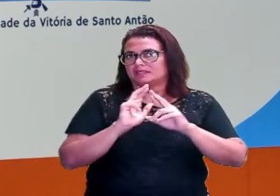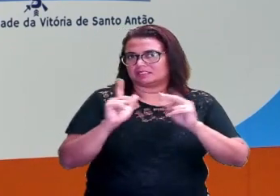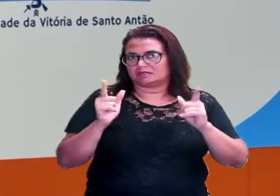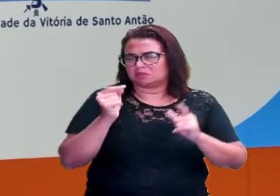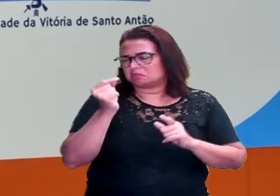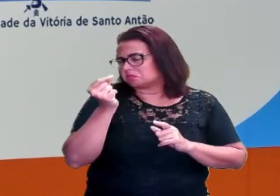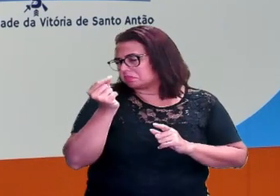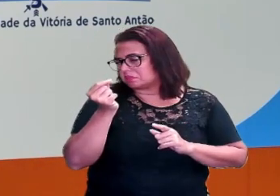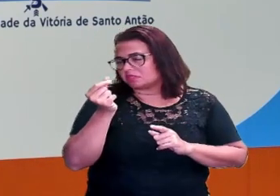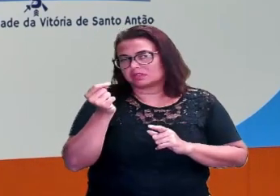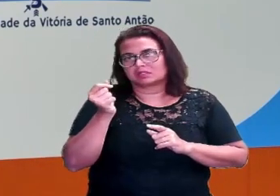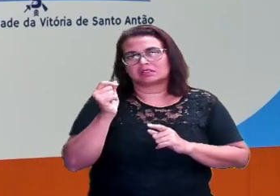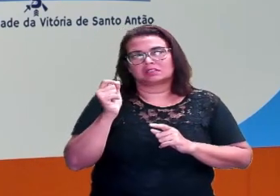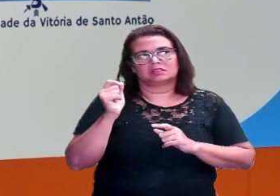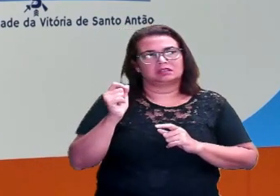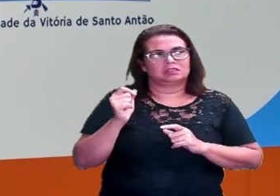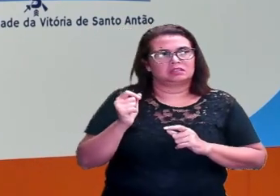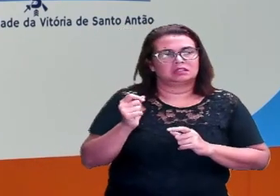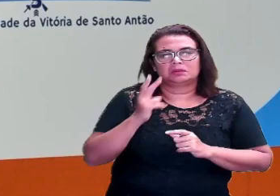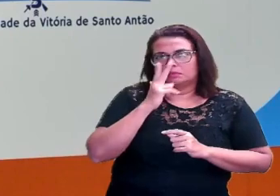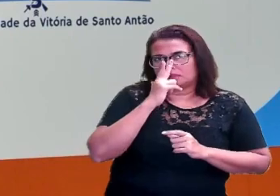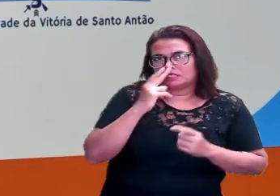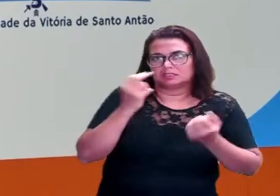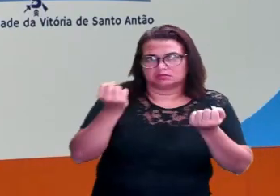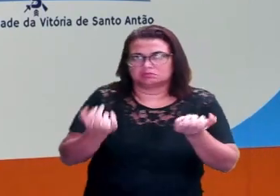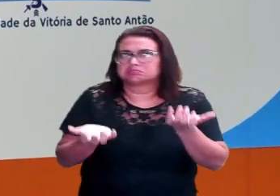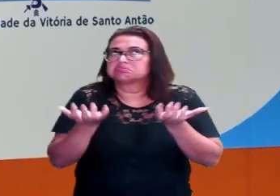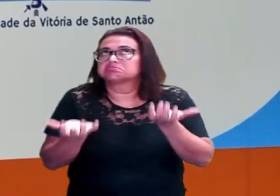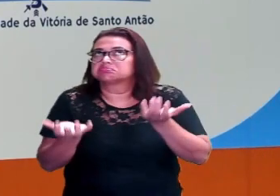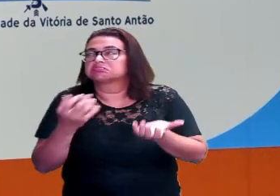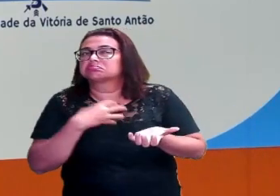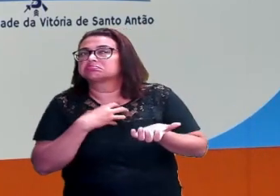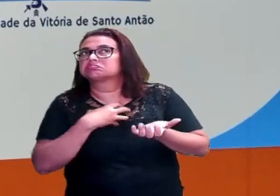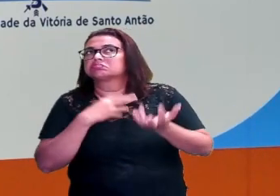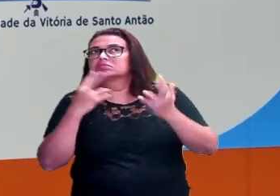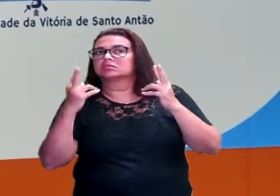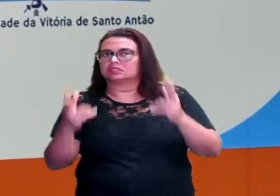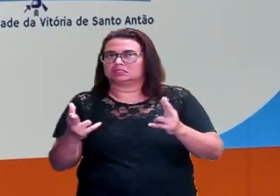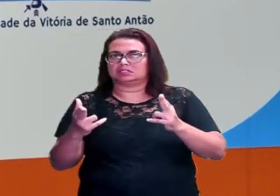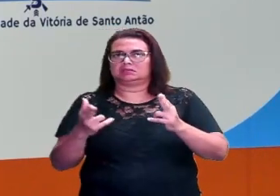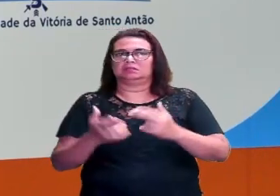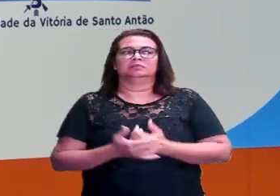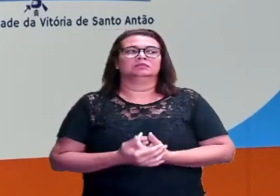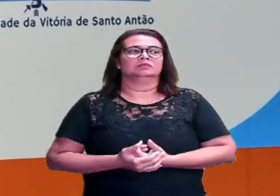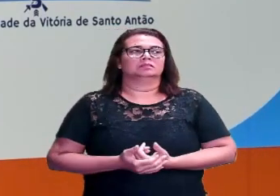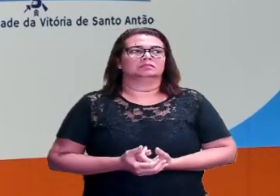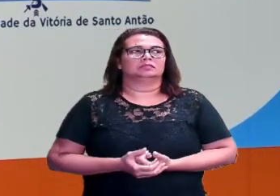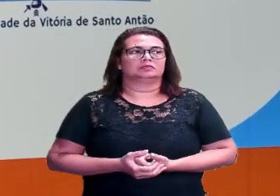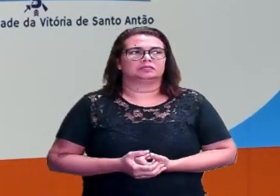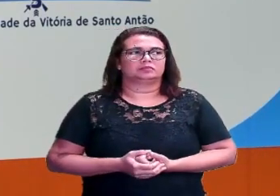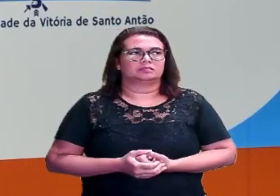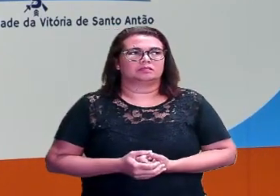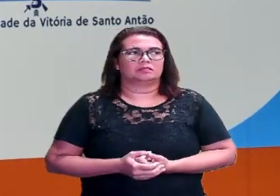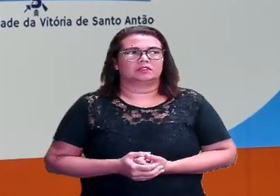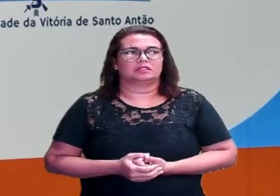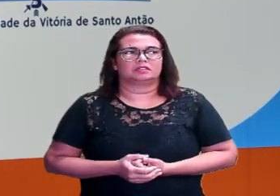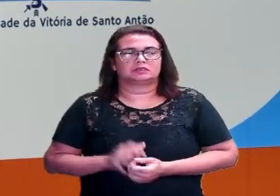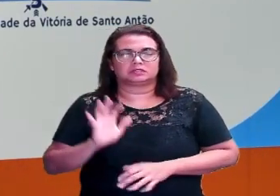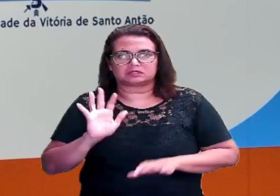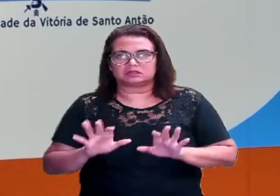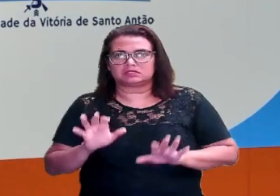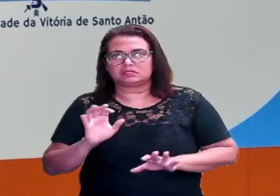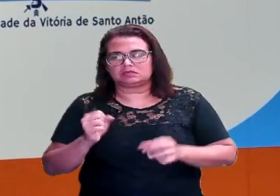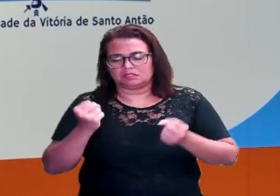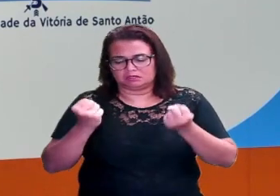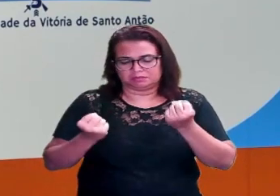pouquinho, mas a ideia que dá é que ele tem a mesma medida, ok? Quando a gente olha, mas no peso um deu 45, o outro